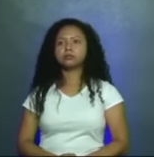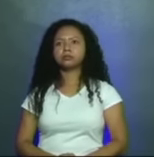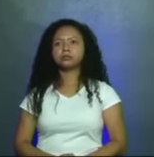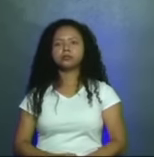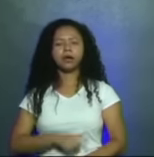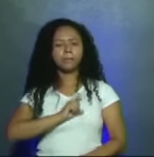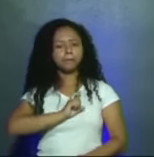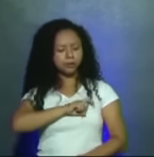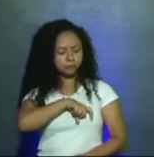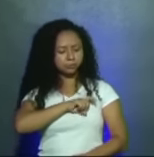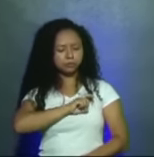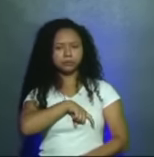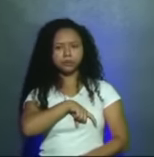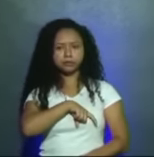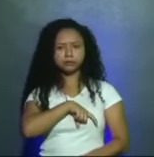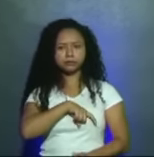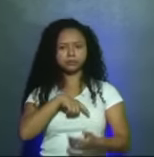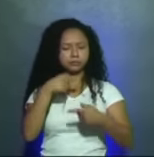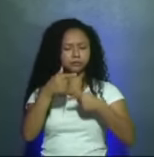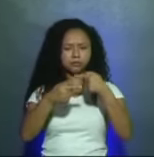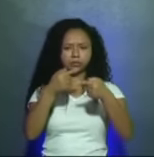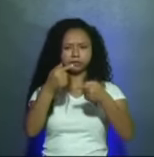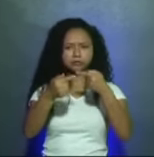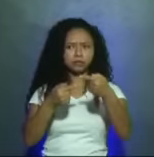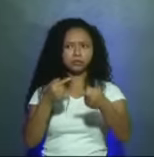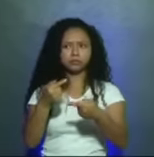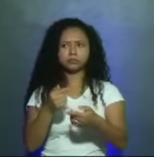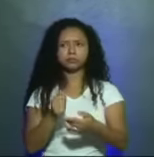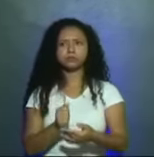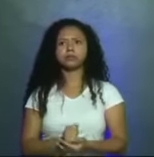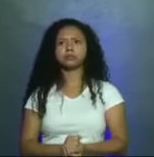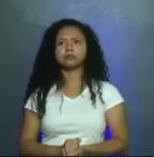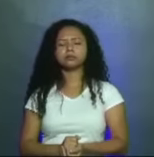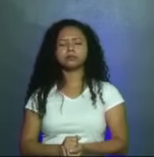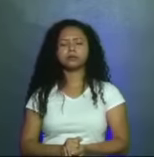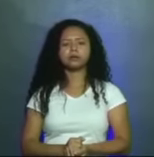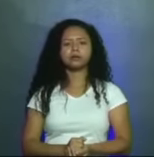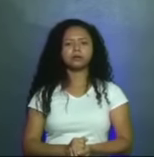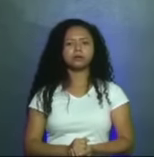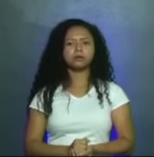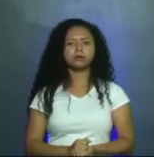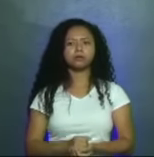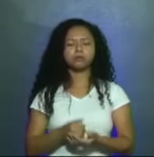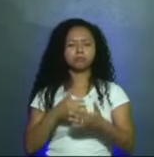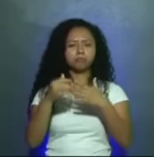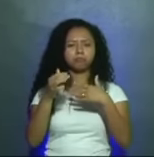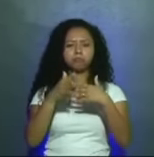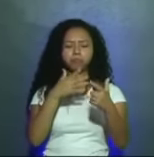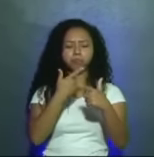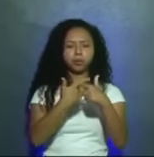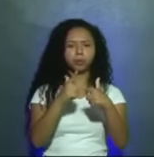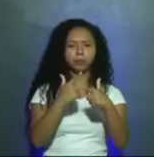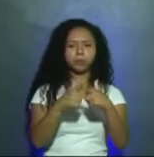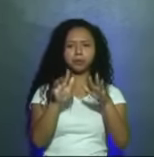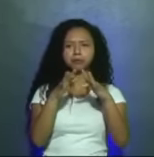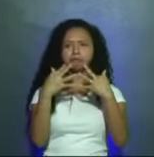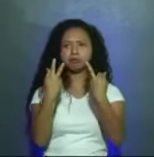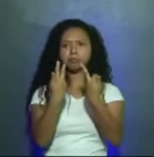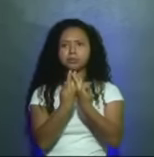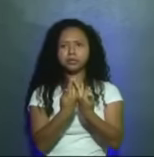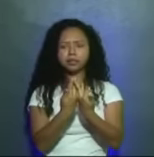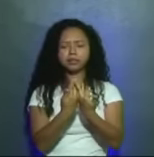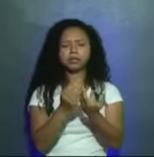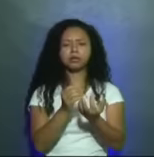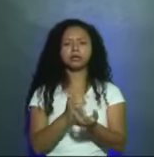Maldições, maldições hereditárias, coisas que você vê, abusos do passado. Todas essas coisas que aconteceram, os traumas